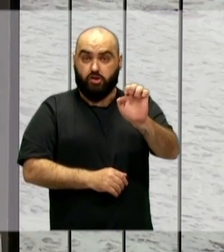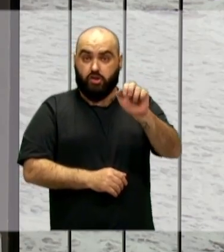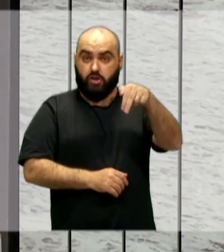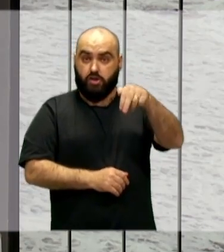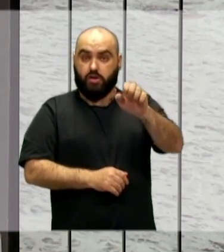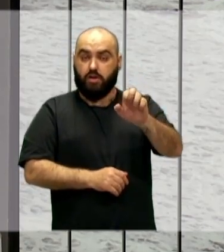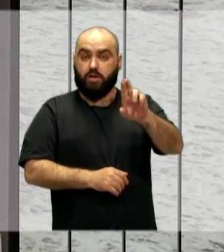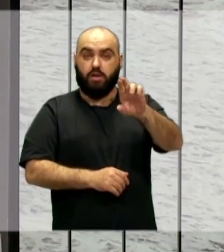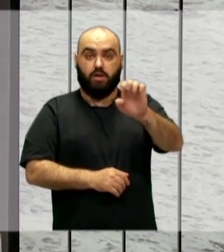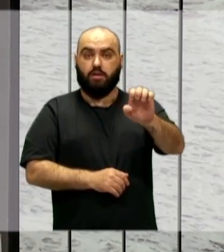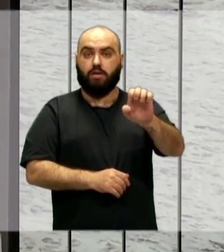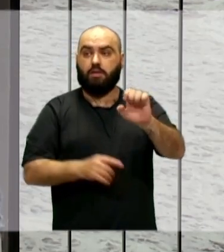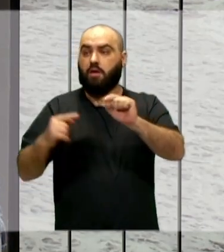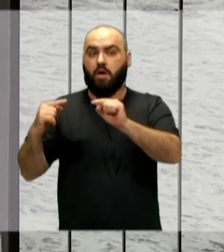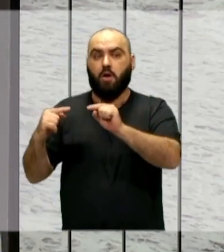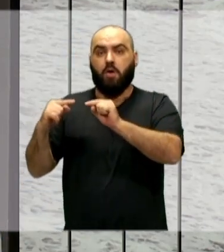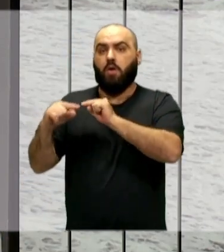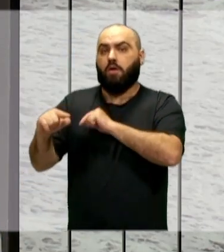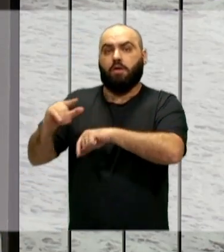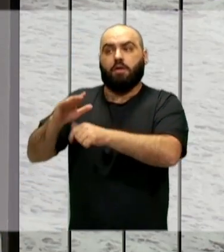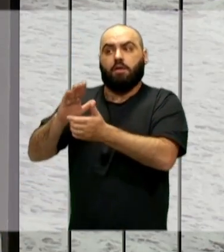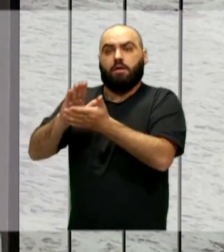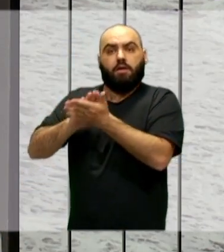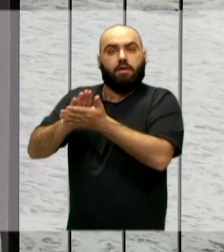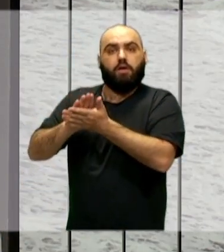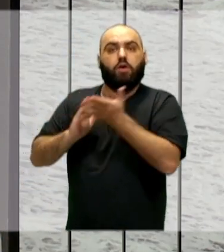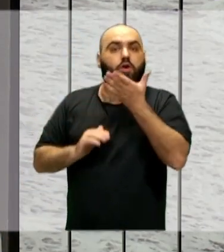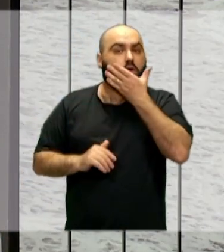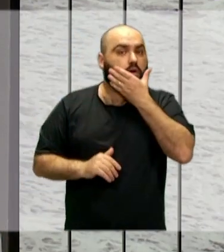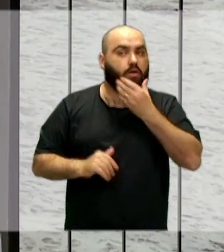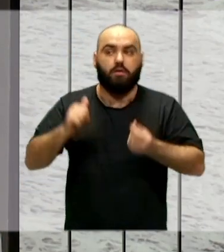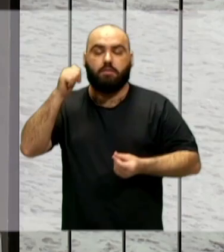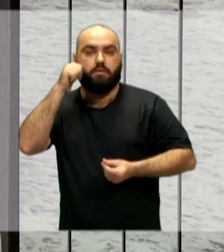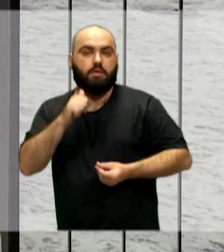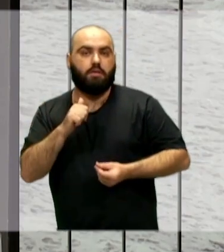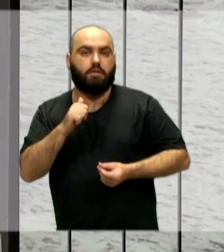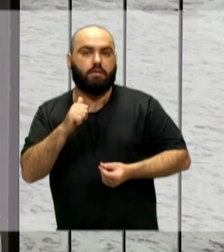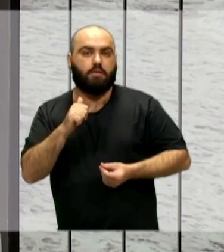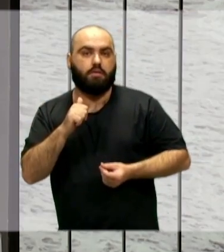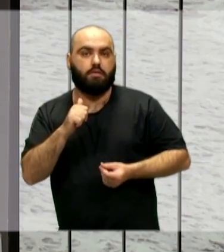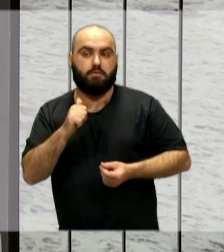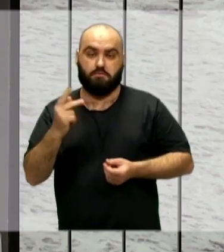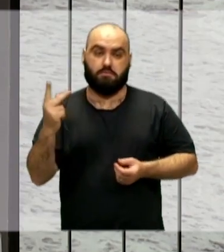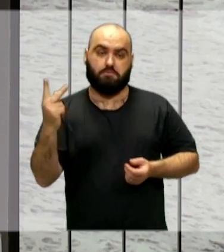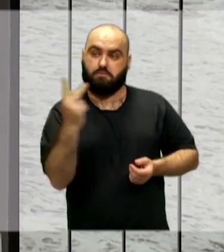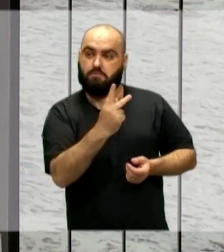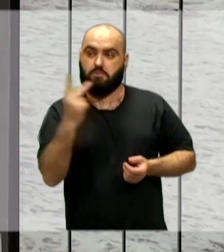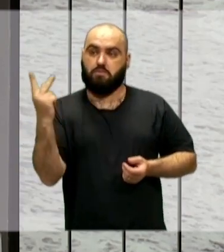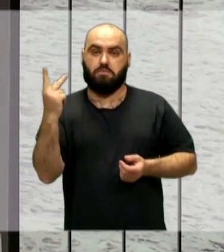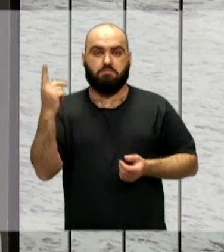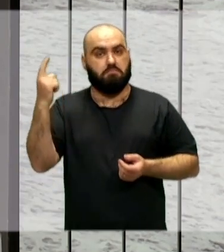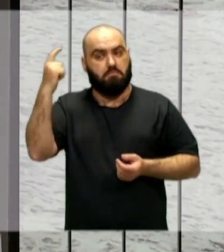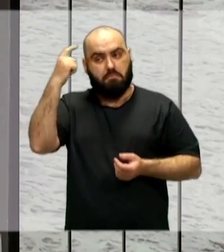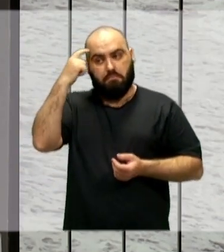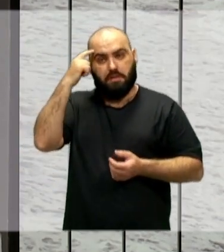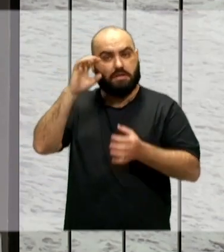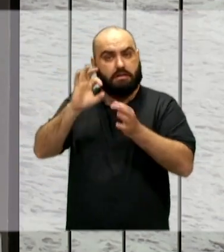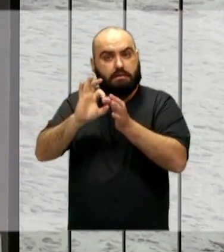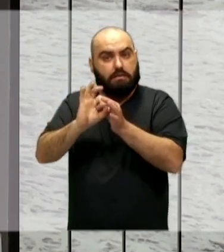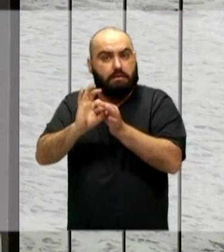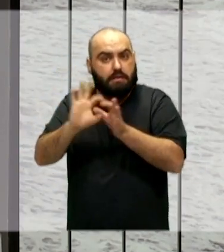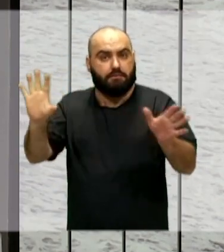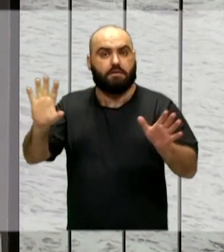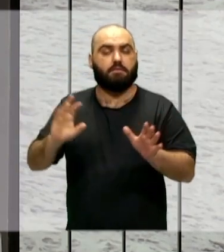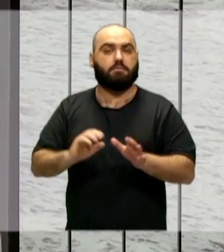uma binariedade. A binariedade, homem e mulher. Como isso é uma construção social, cada um tem a sua própria interpretação. E essa